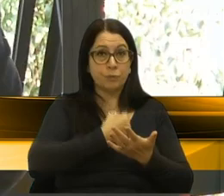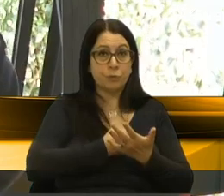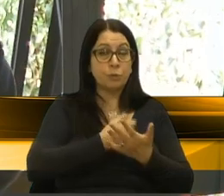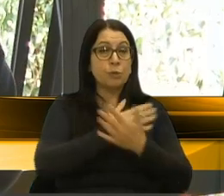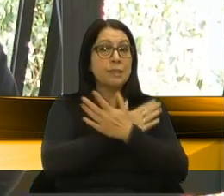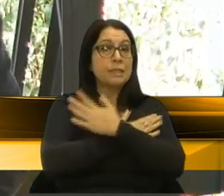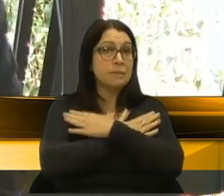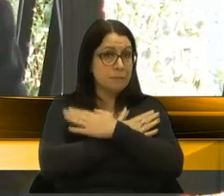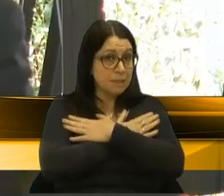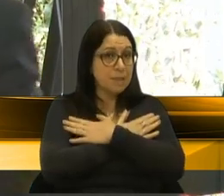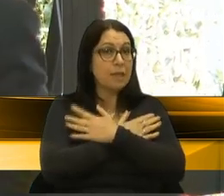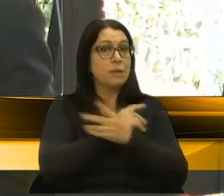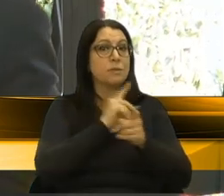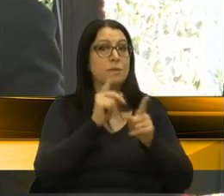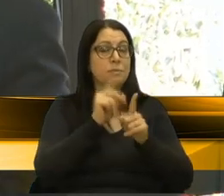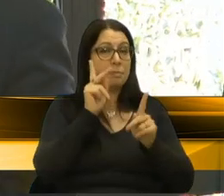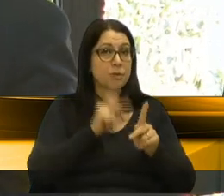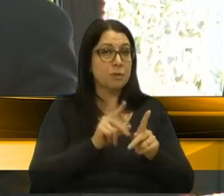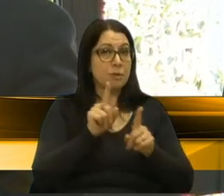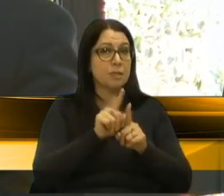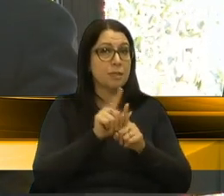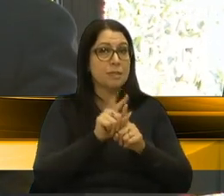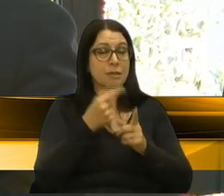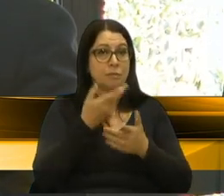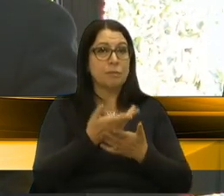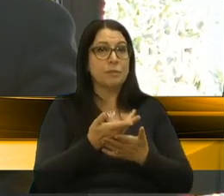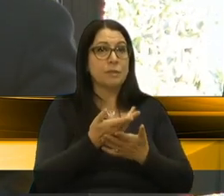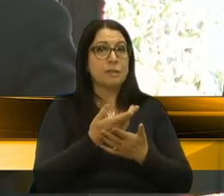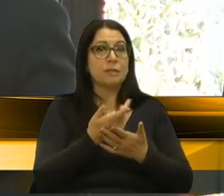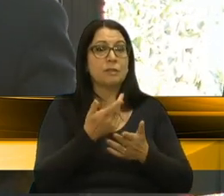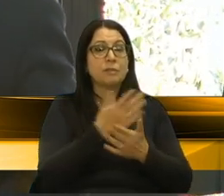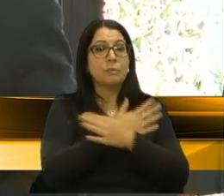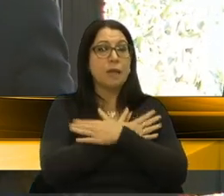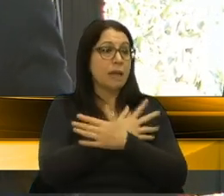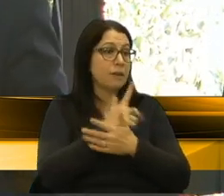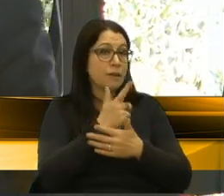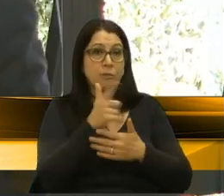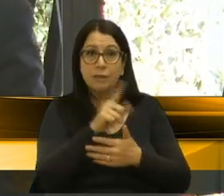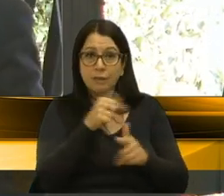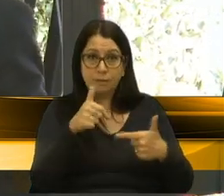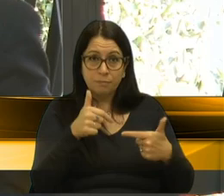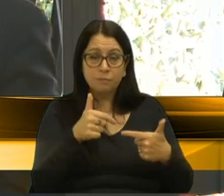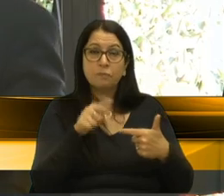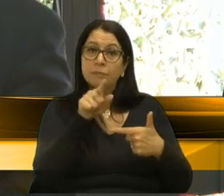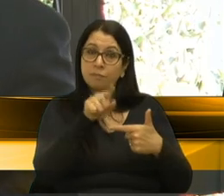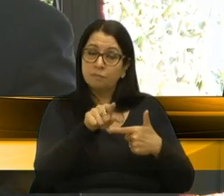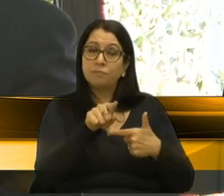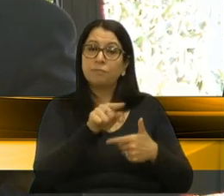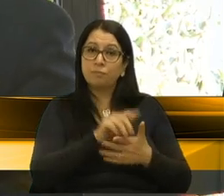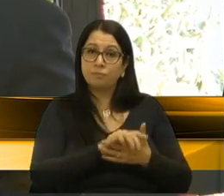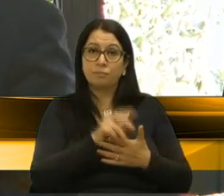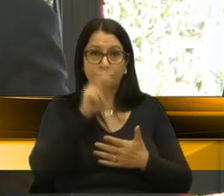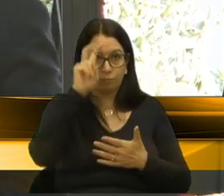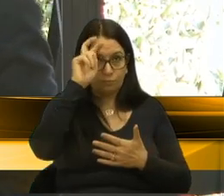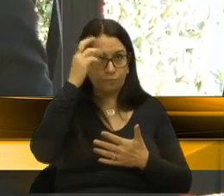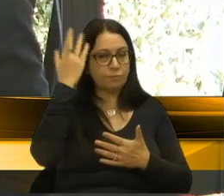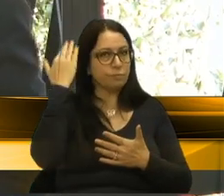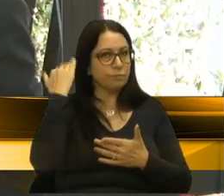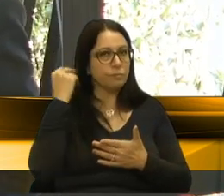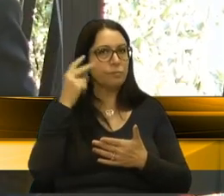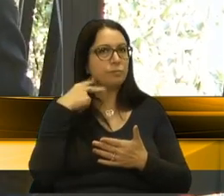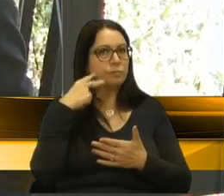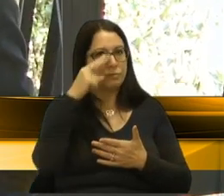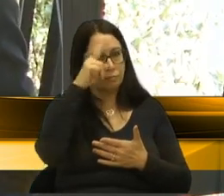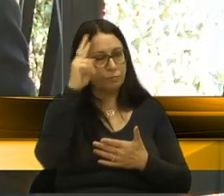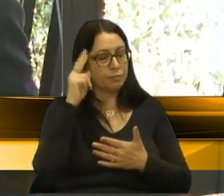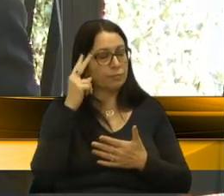desempregados, desassistidos, de pessoas que estão à margem no emprego. E é nesse cenário, quinta-feira aqui, vereador Ues, nós ficamos